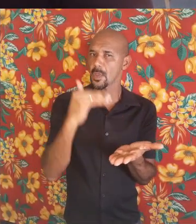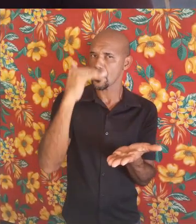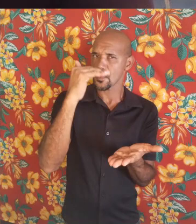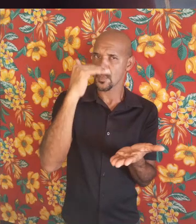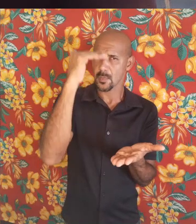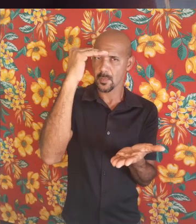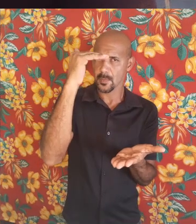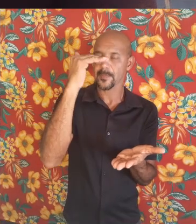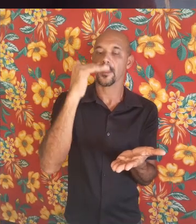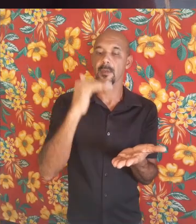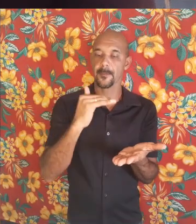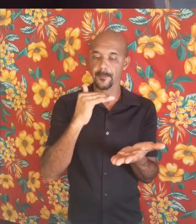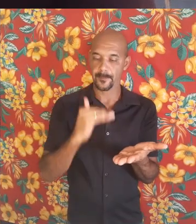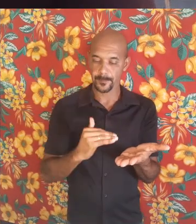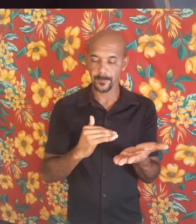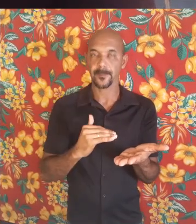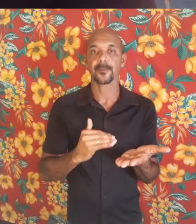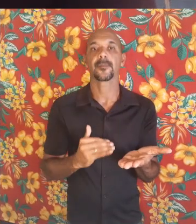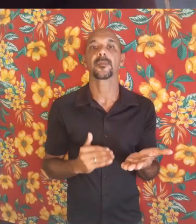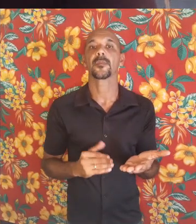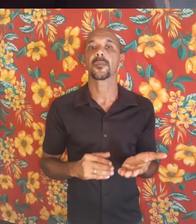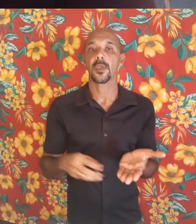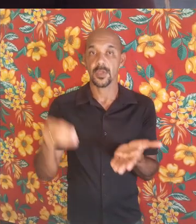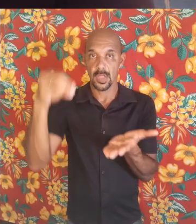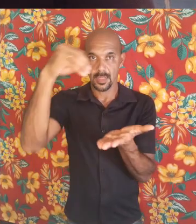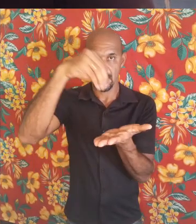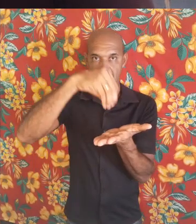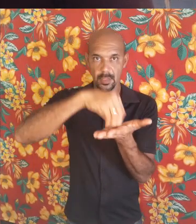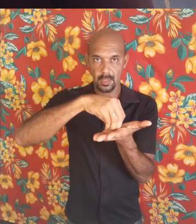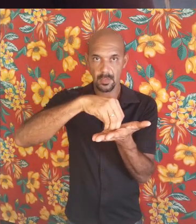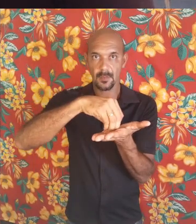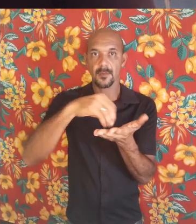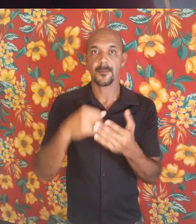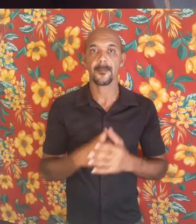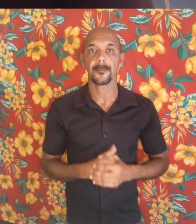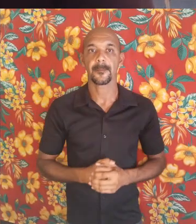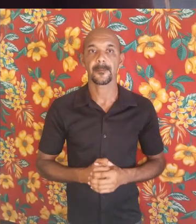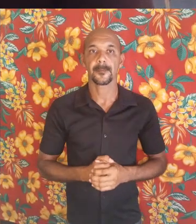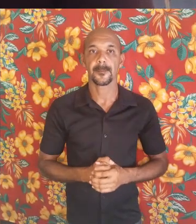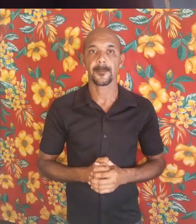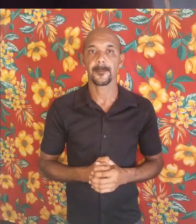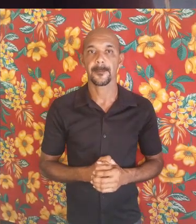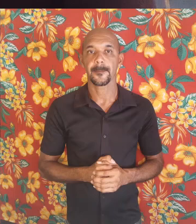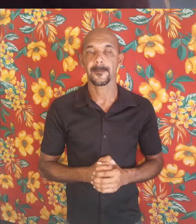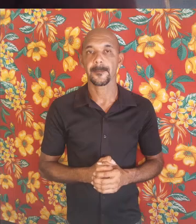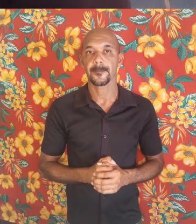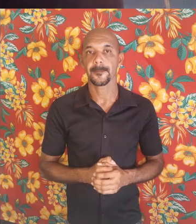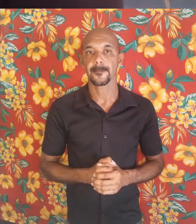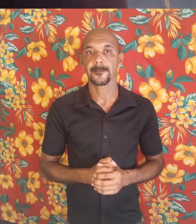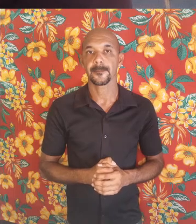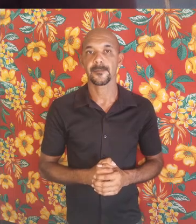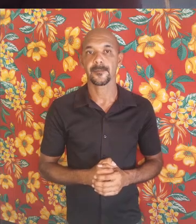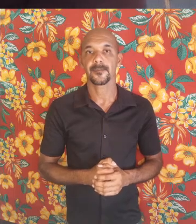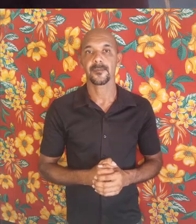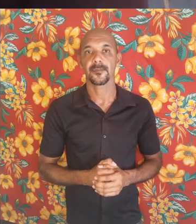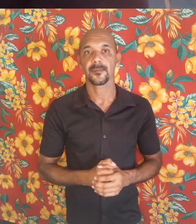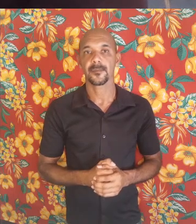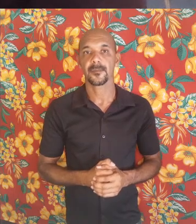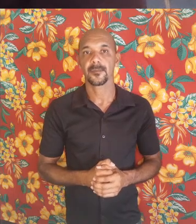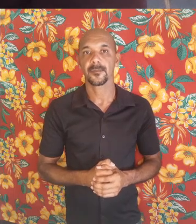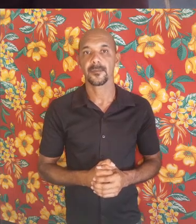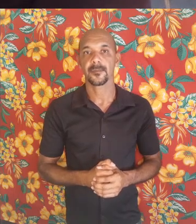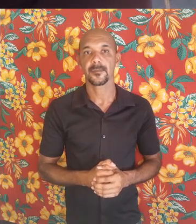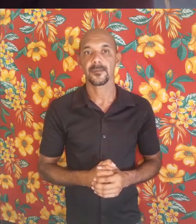baixo. Você centraliza. Acho que aqui tá bom, certo? E